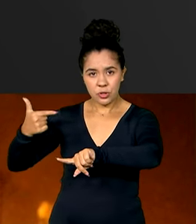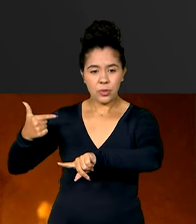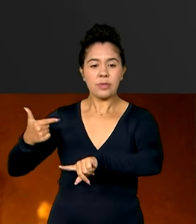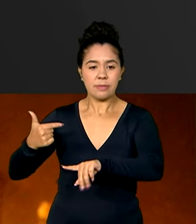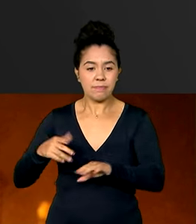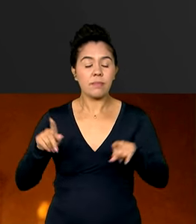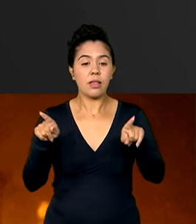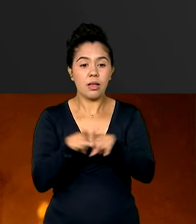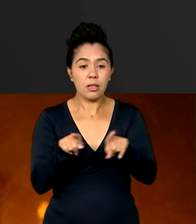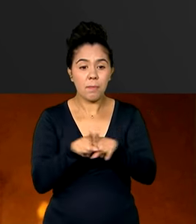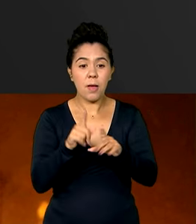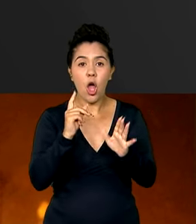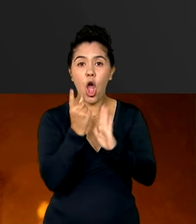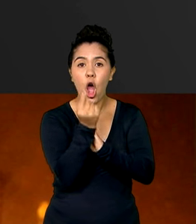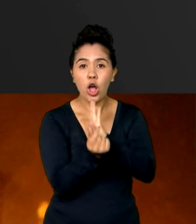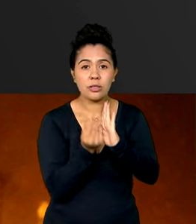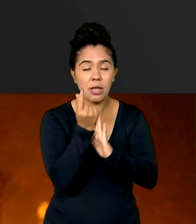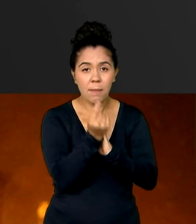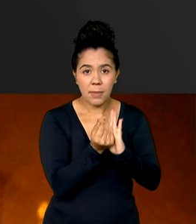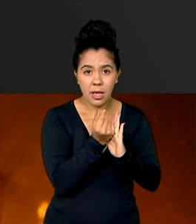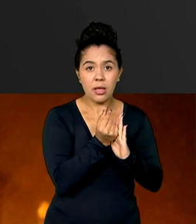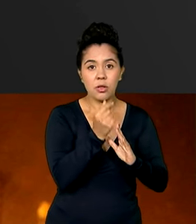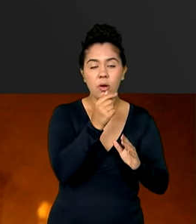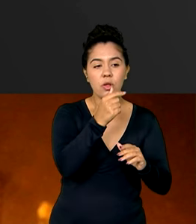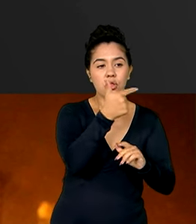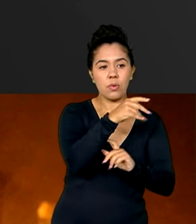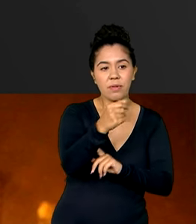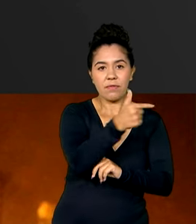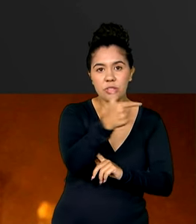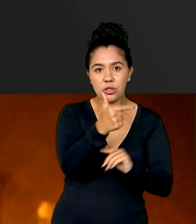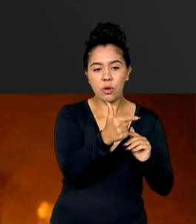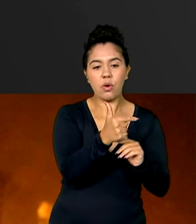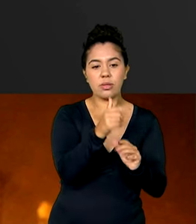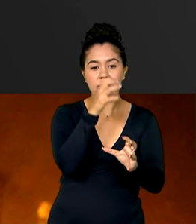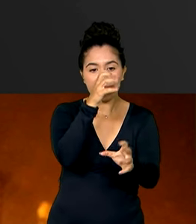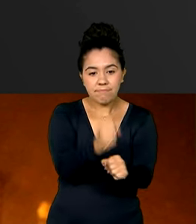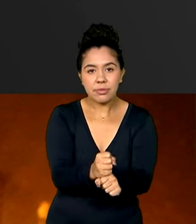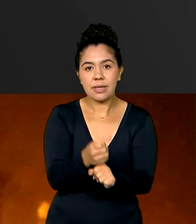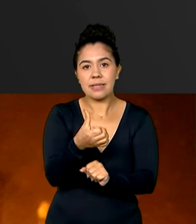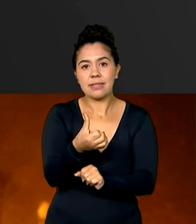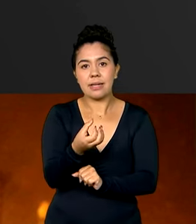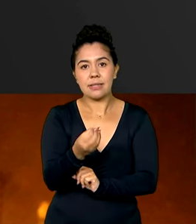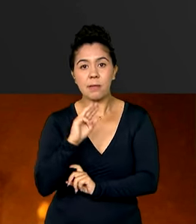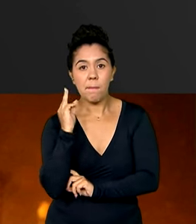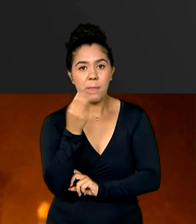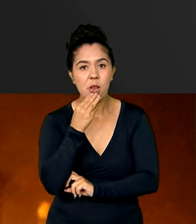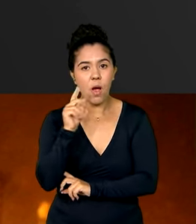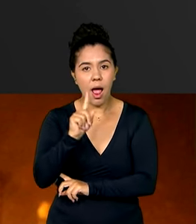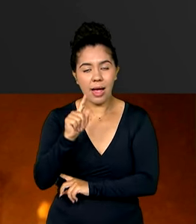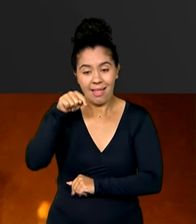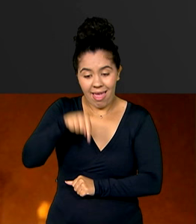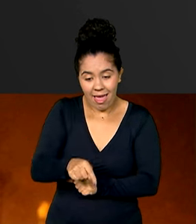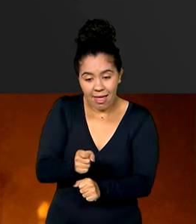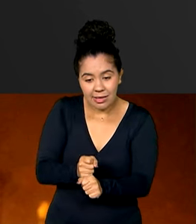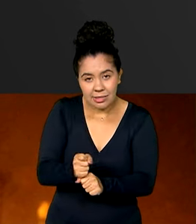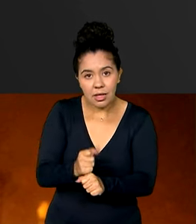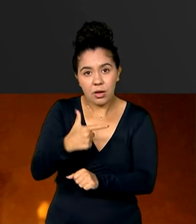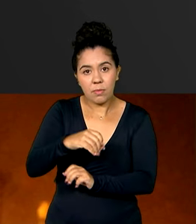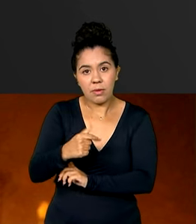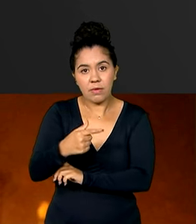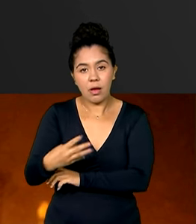florestais quase que dobrou. Em 2022, foram 60 milhões e neste ano, são mais de